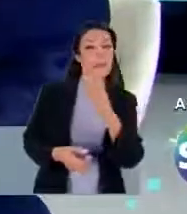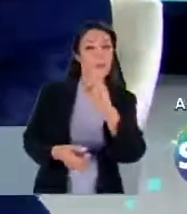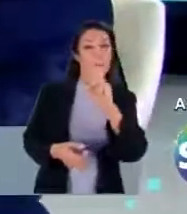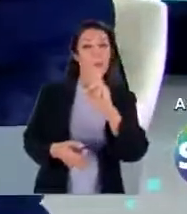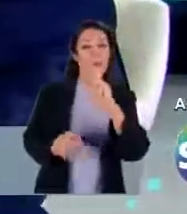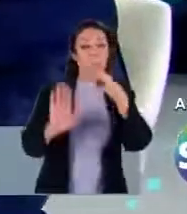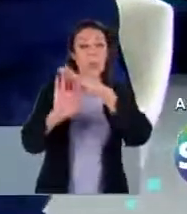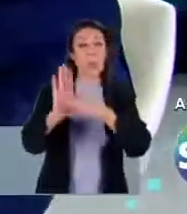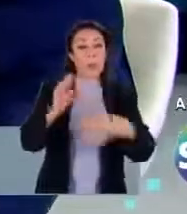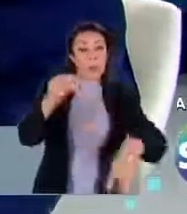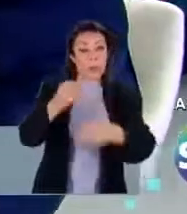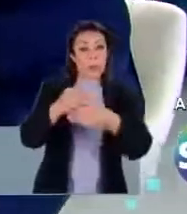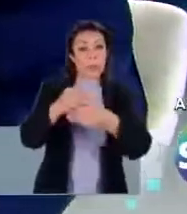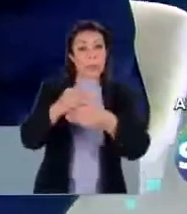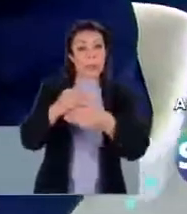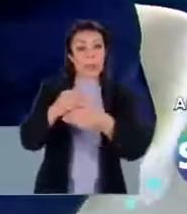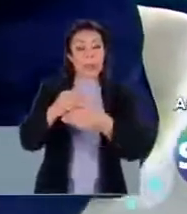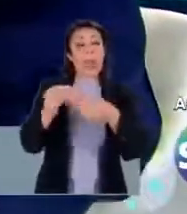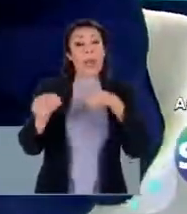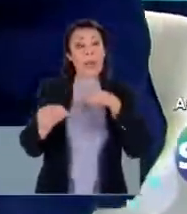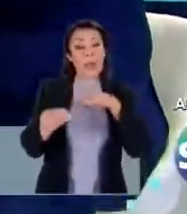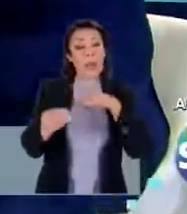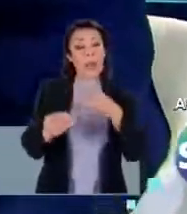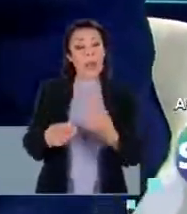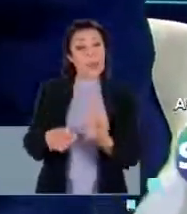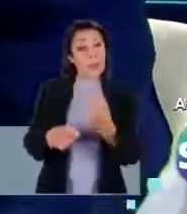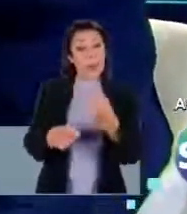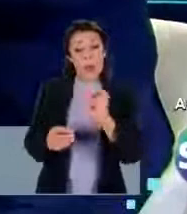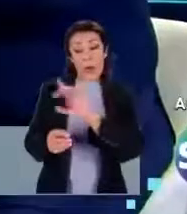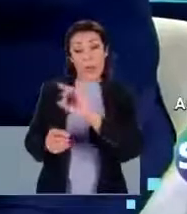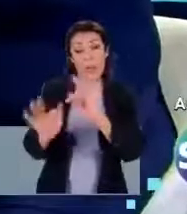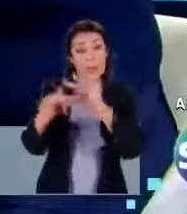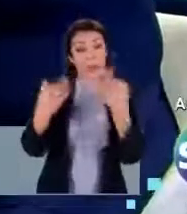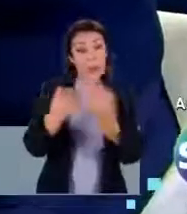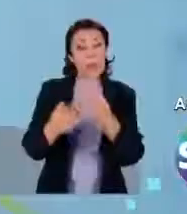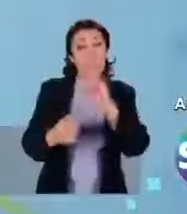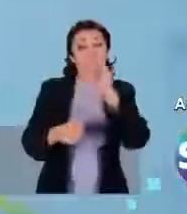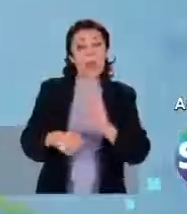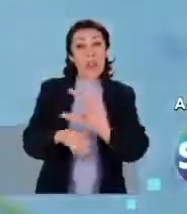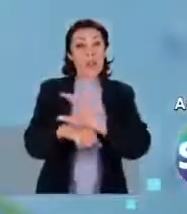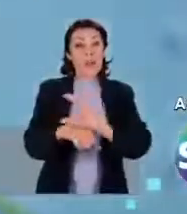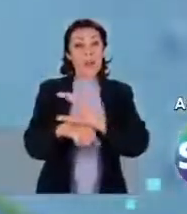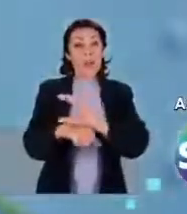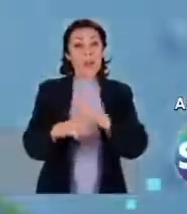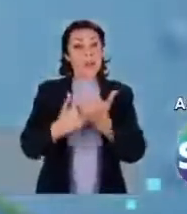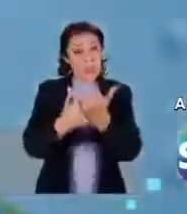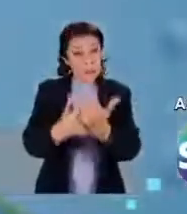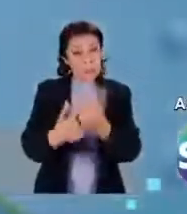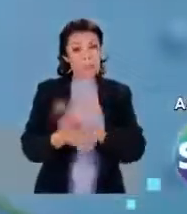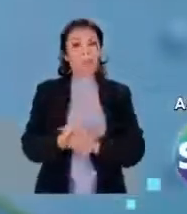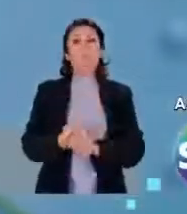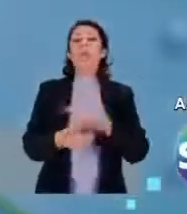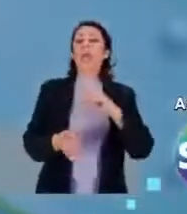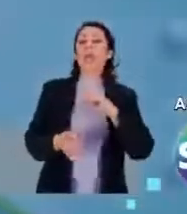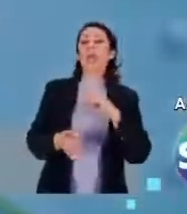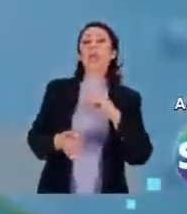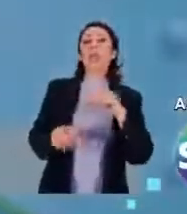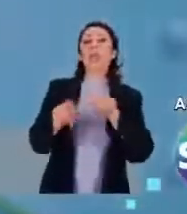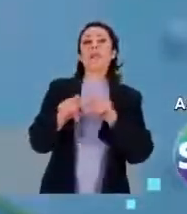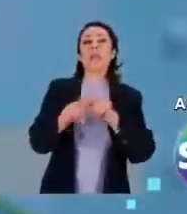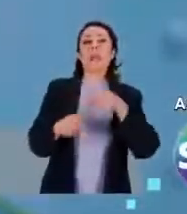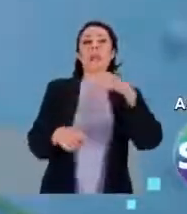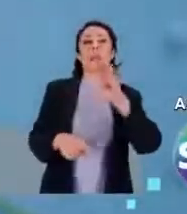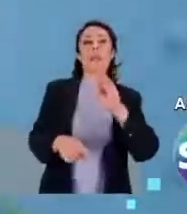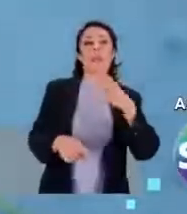que Garanta mil reais por família com um direito constitucional Previdenciário E aí eu tenho o